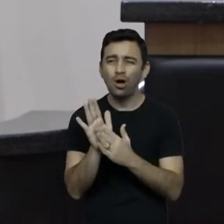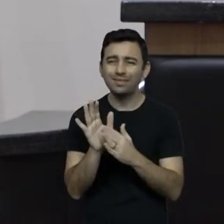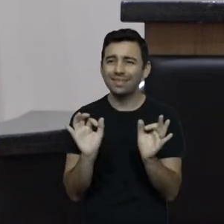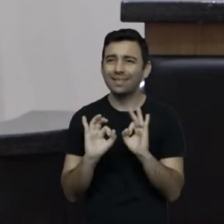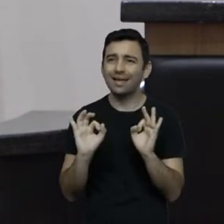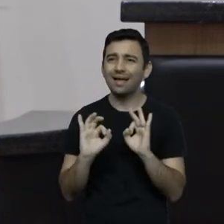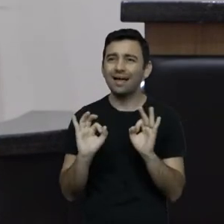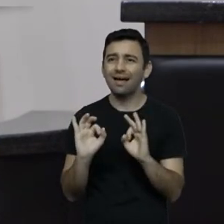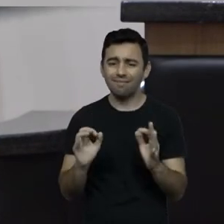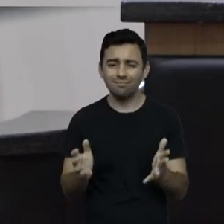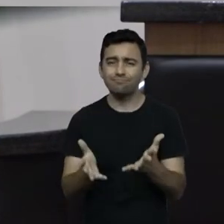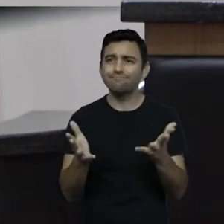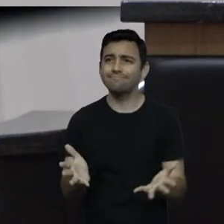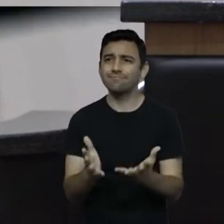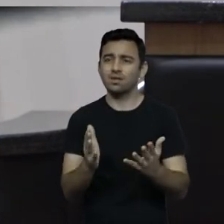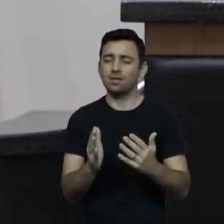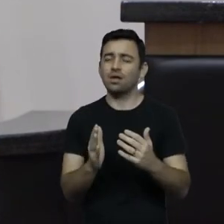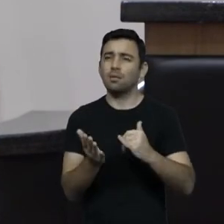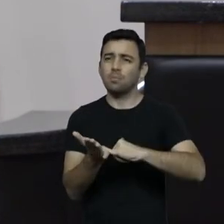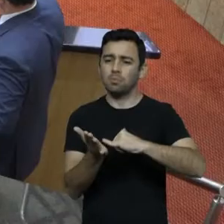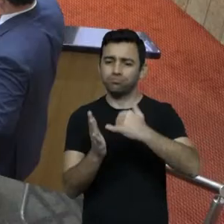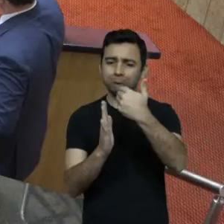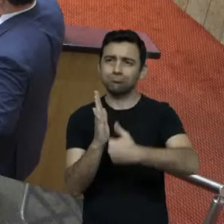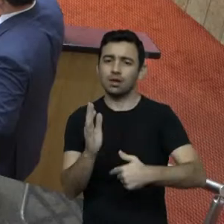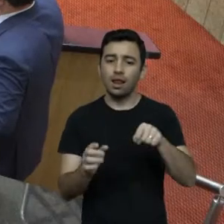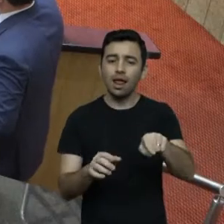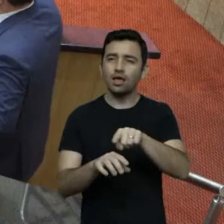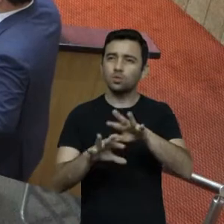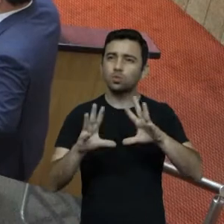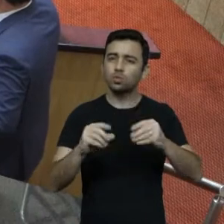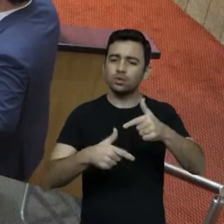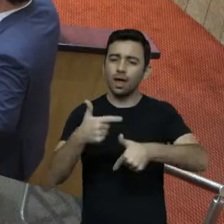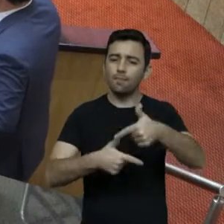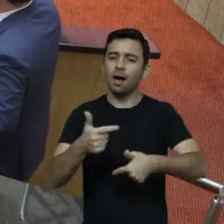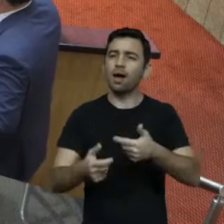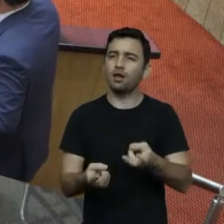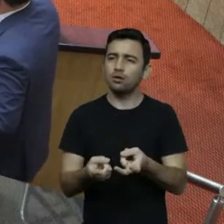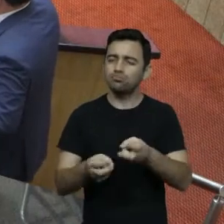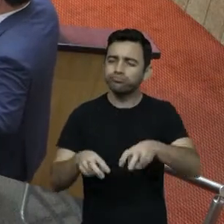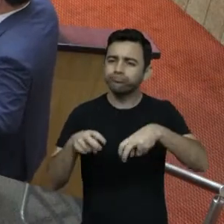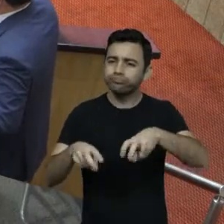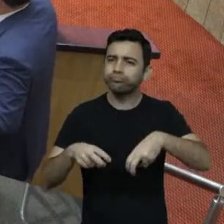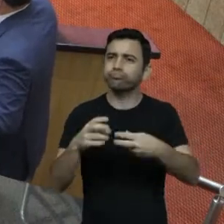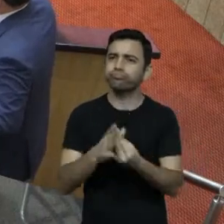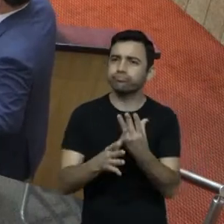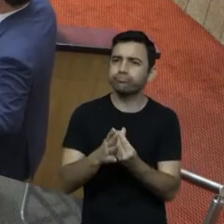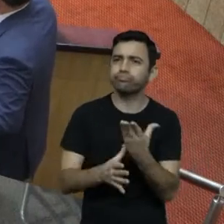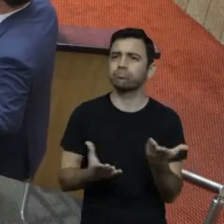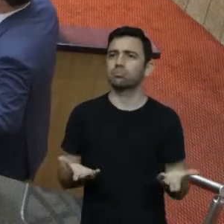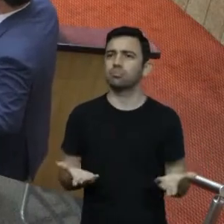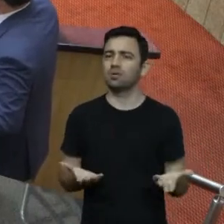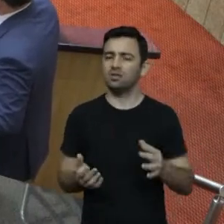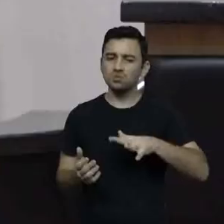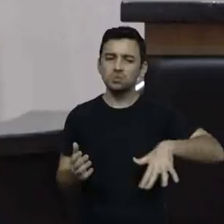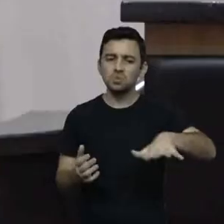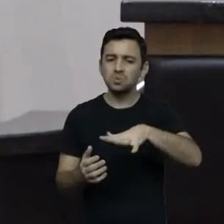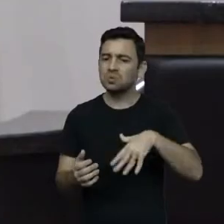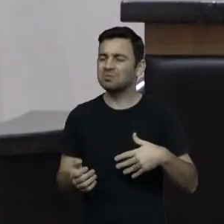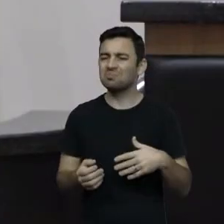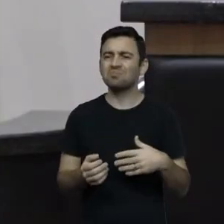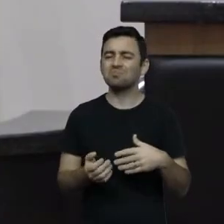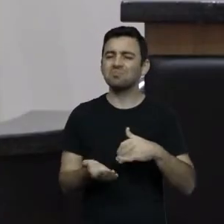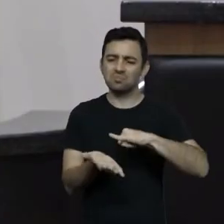Bom dia incentivo fiscal para o setor produtivo e nenhuma proposta de incentivo fiscal por setor produtivo